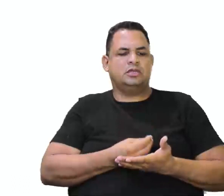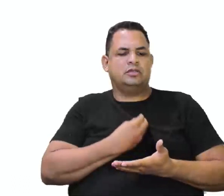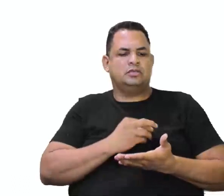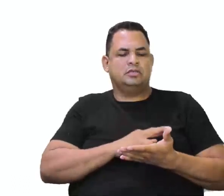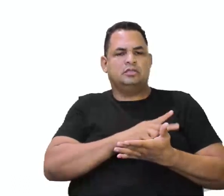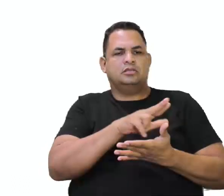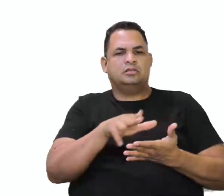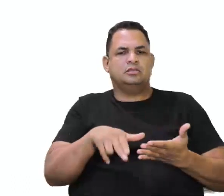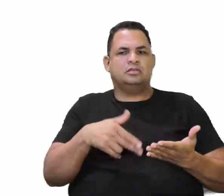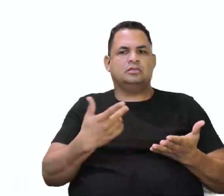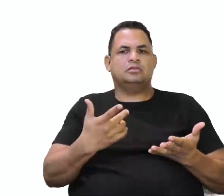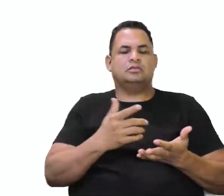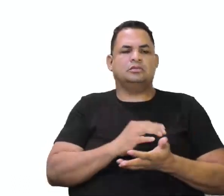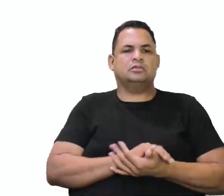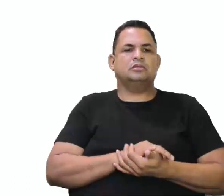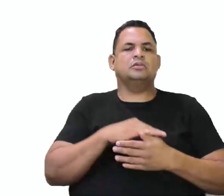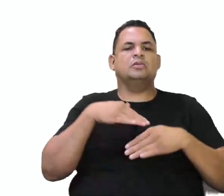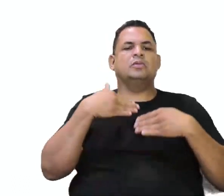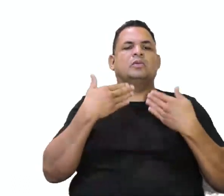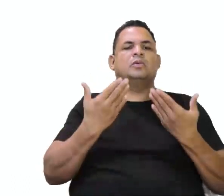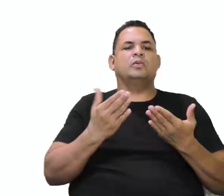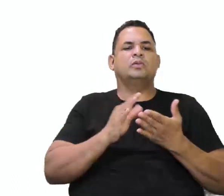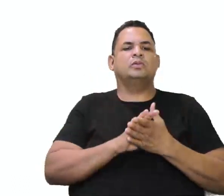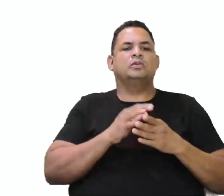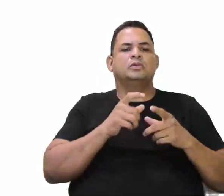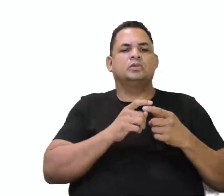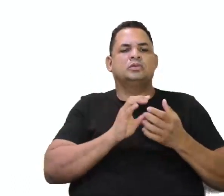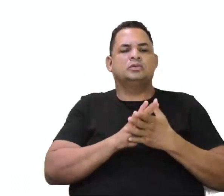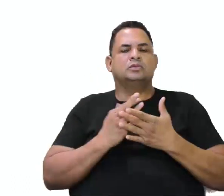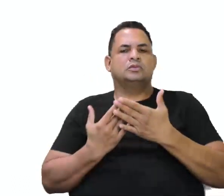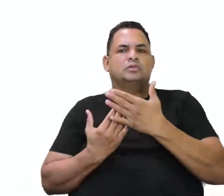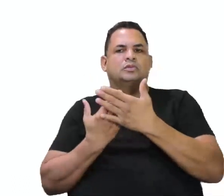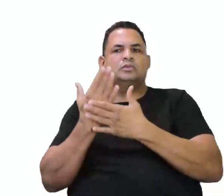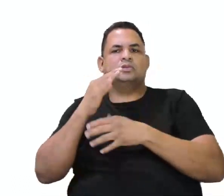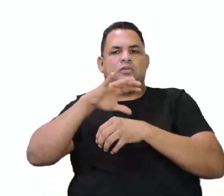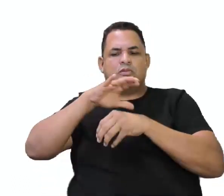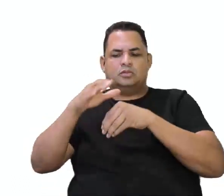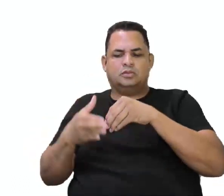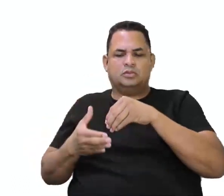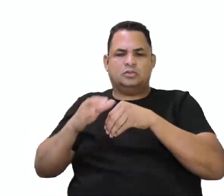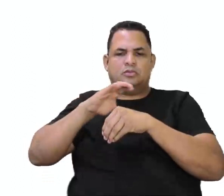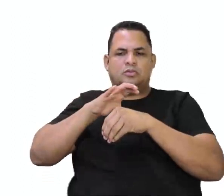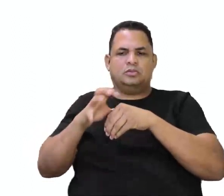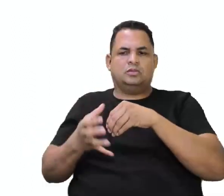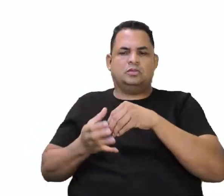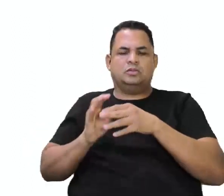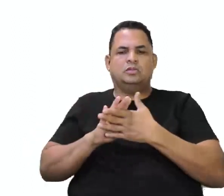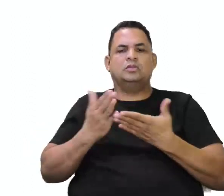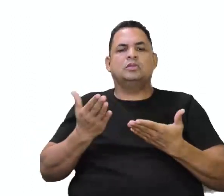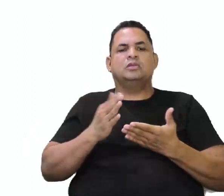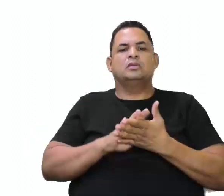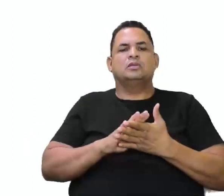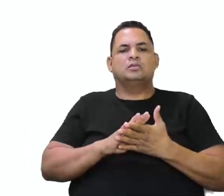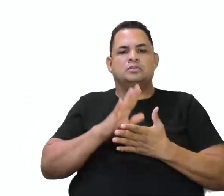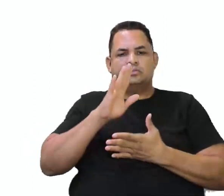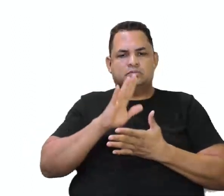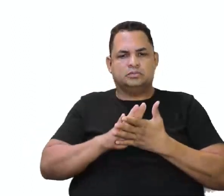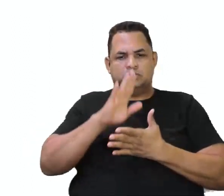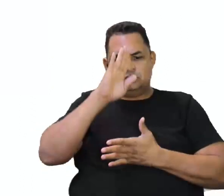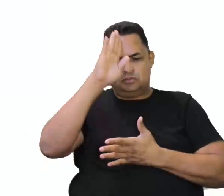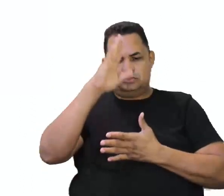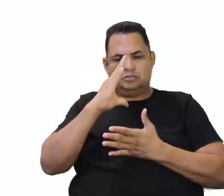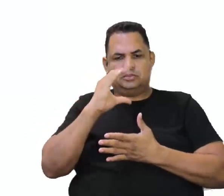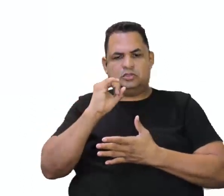biodiversidade também. E aí, quando a gente fala de aumento dos gases do efeito estufa, principalmente o carbono,